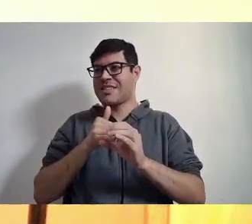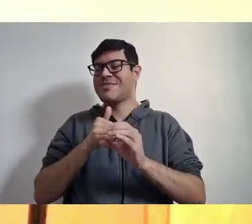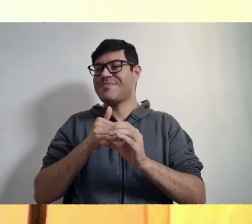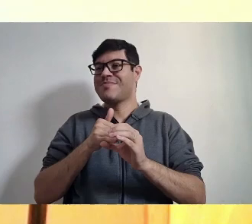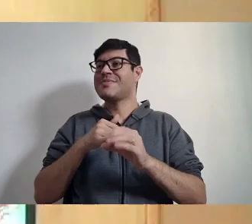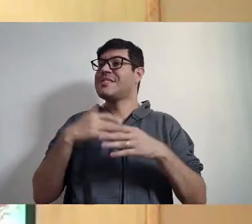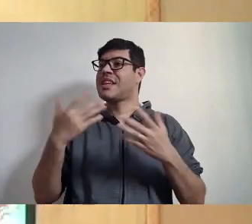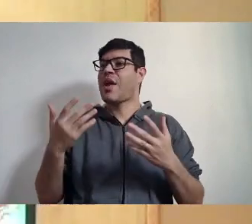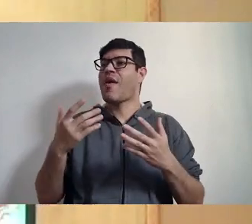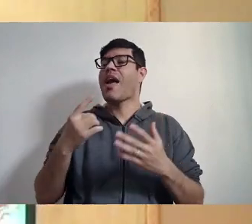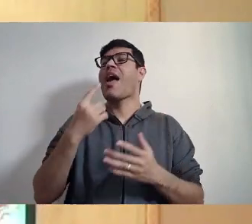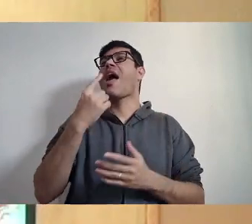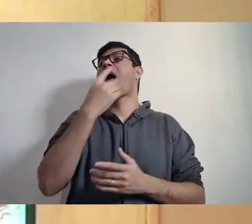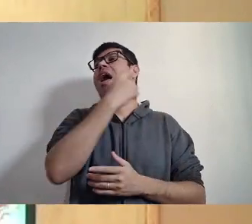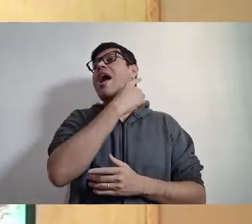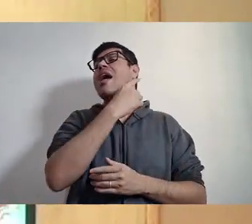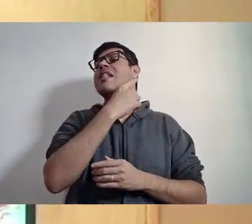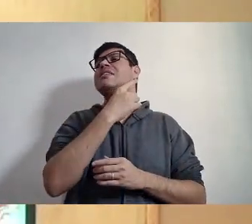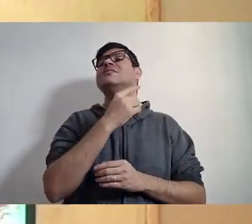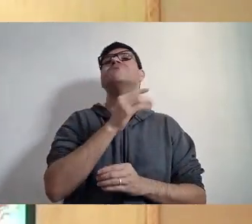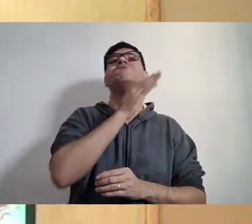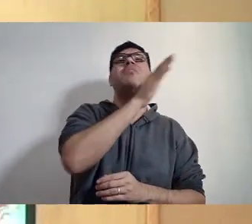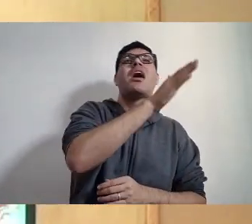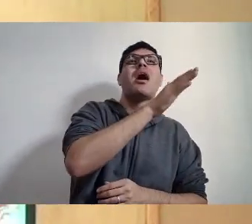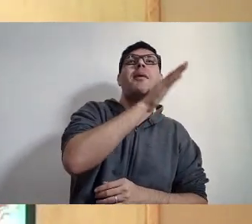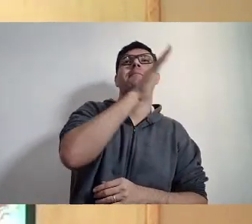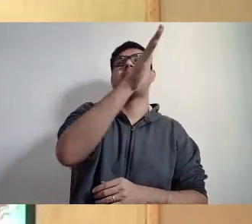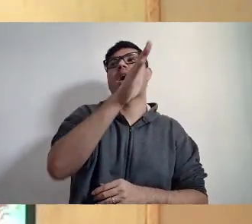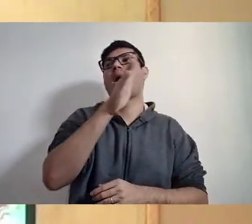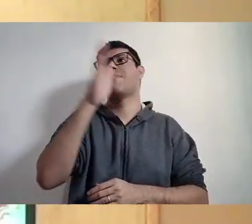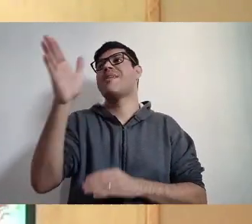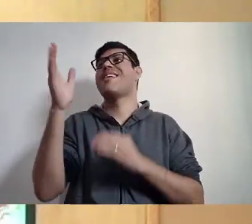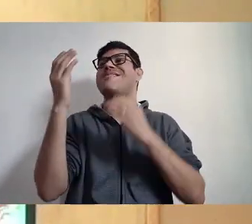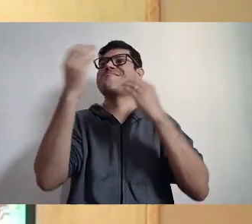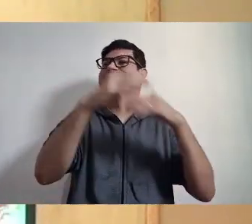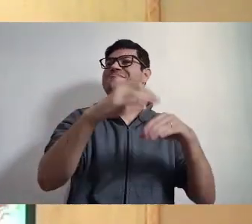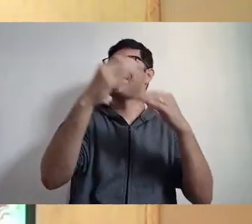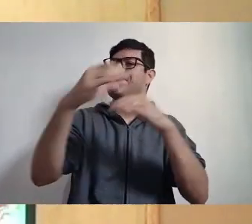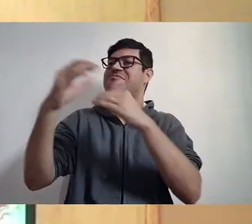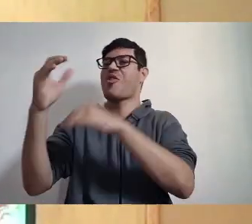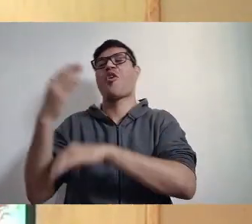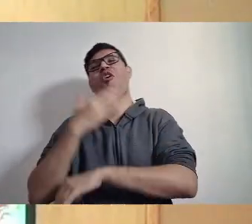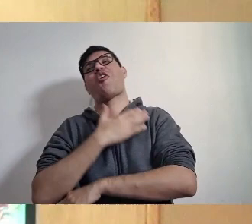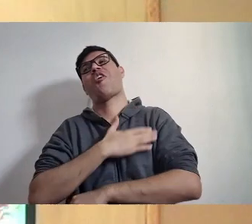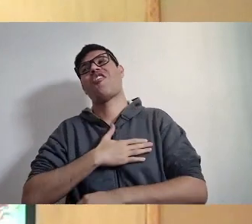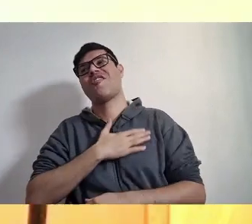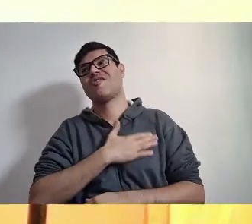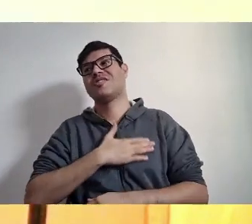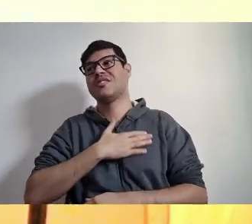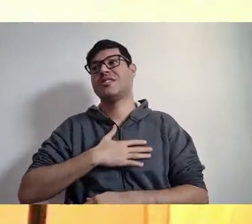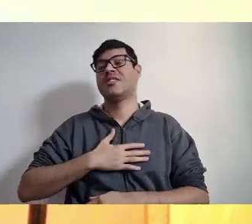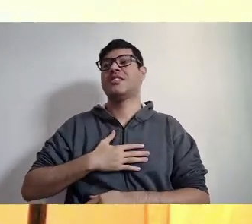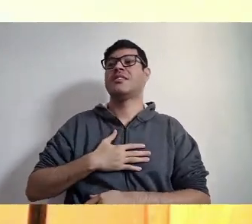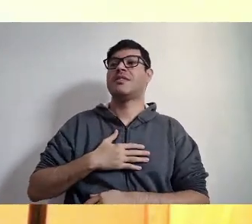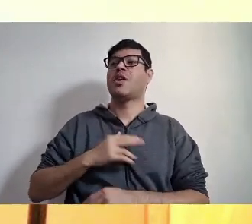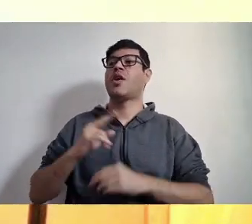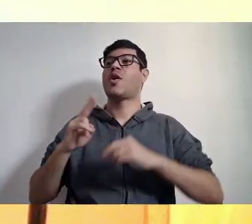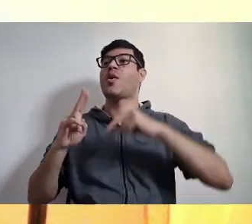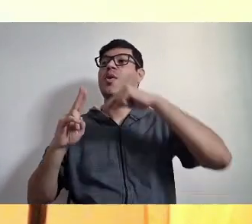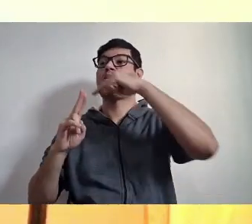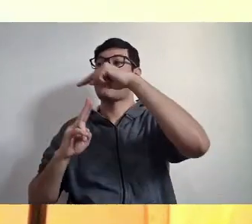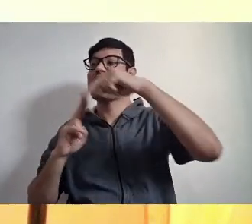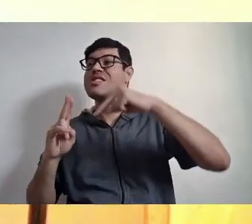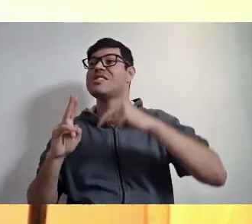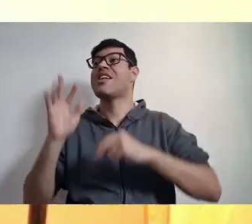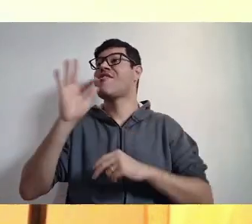né? Lembro. E ela saiu e foi para outros. Exato. Agora, Concurseira ela. agora acho que ela está numa Universidade Federal. Isso